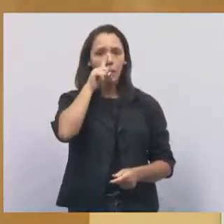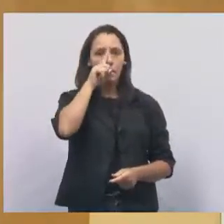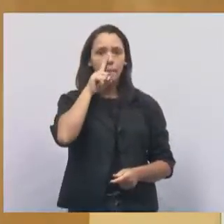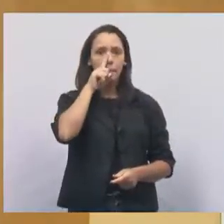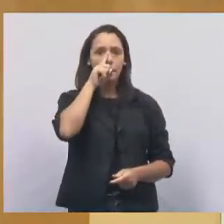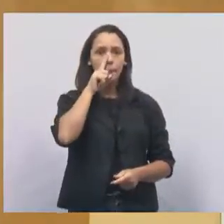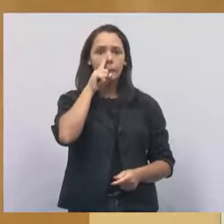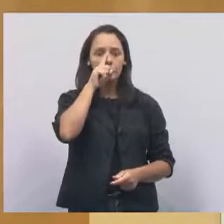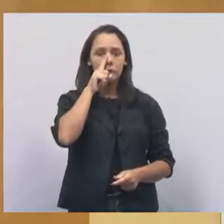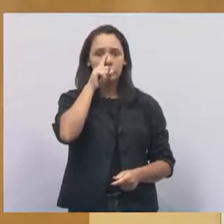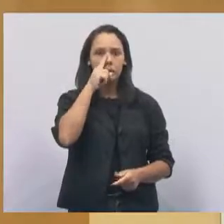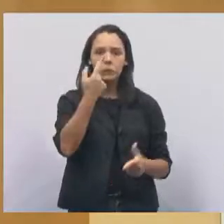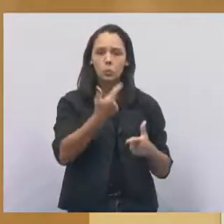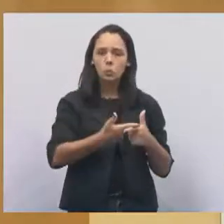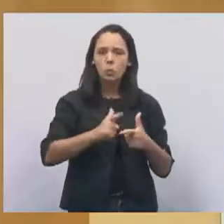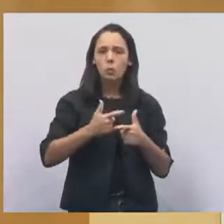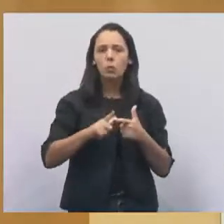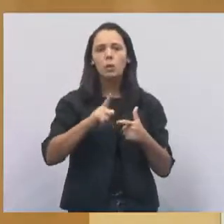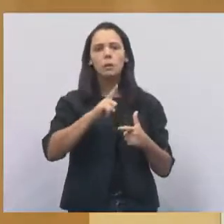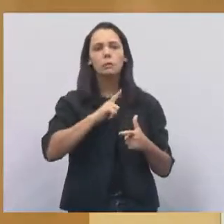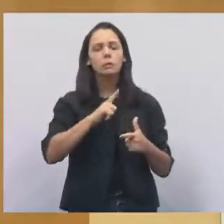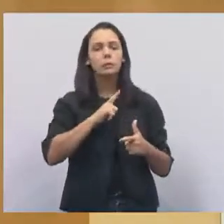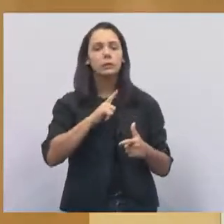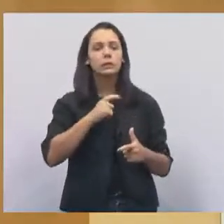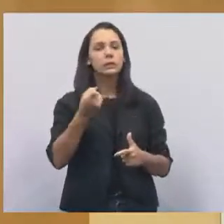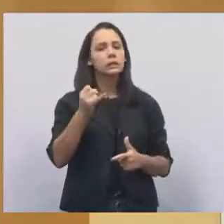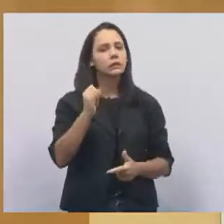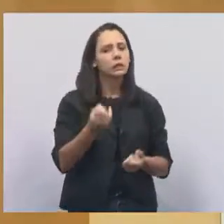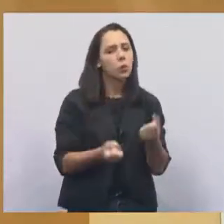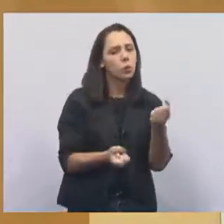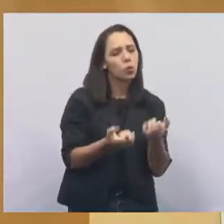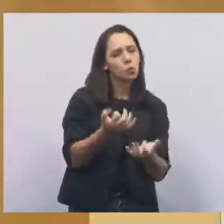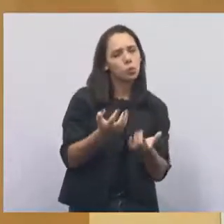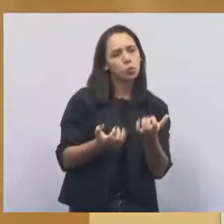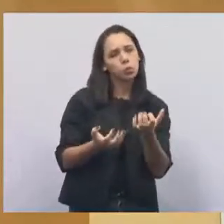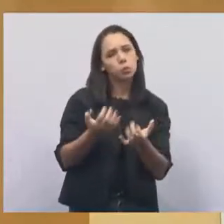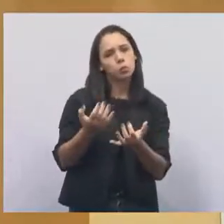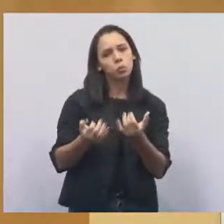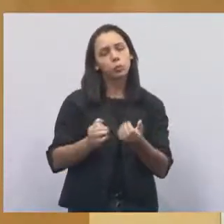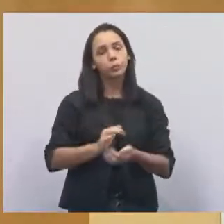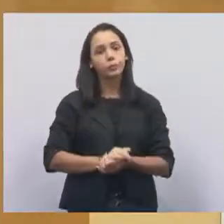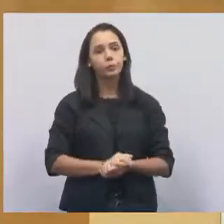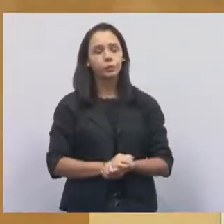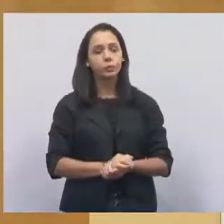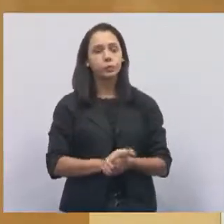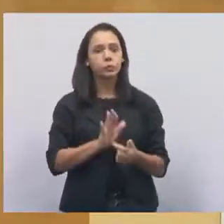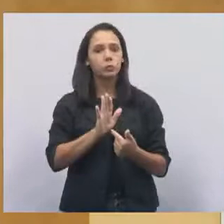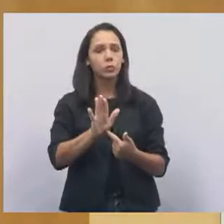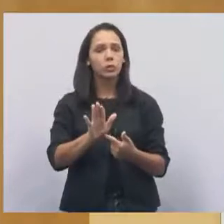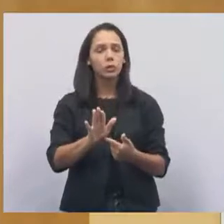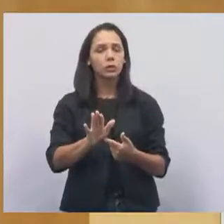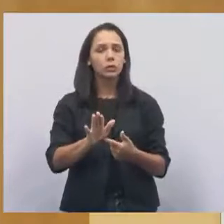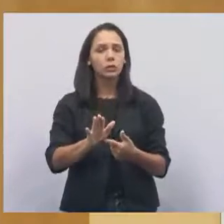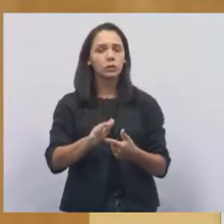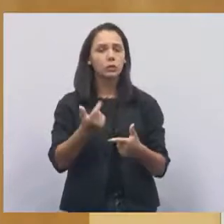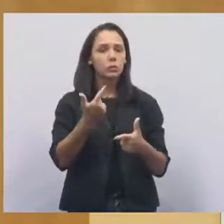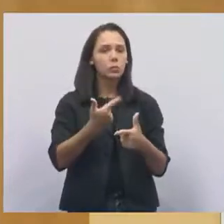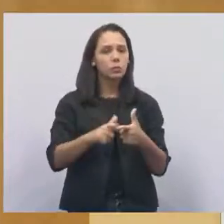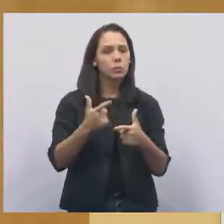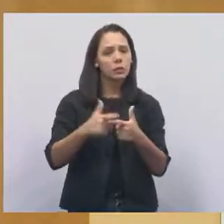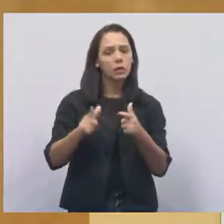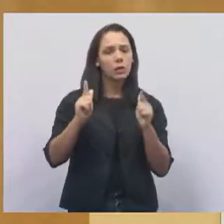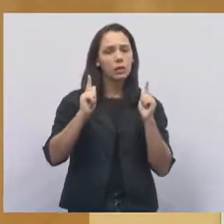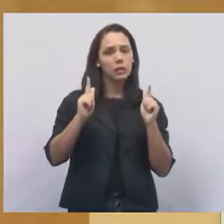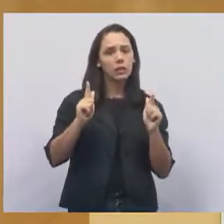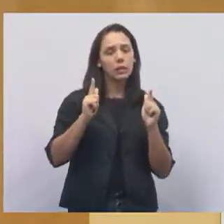queimadas causam ao município destacamos as os Graves prejuízos na prática de Queimadas muito